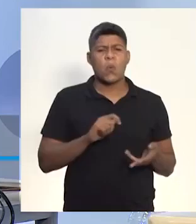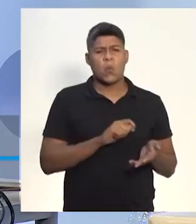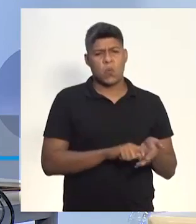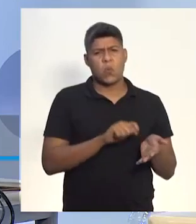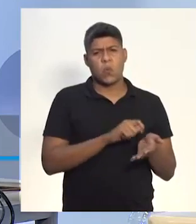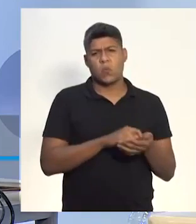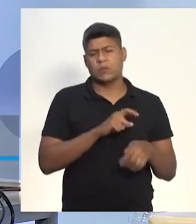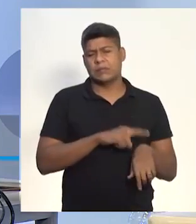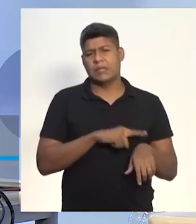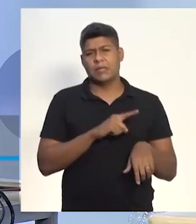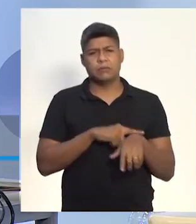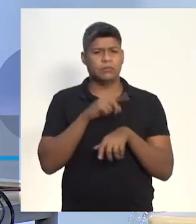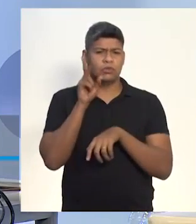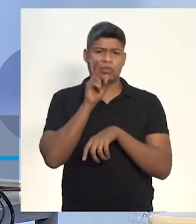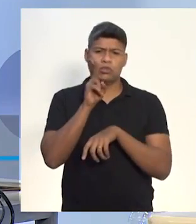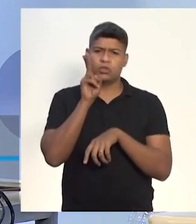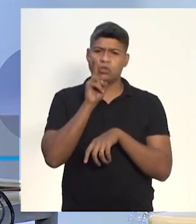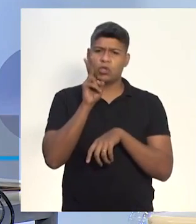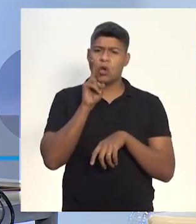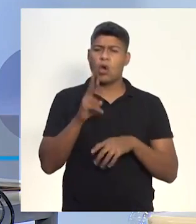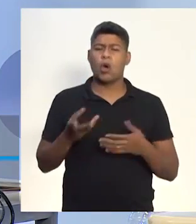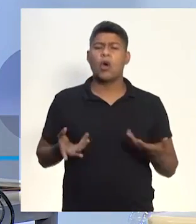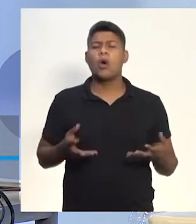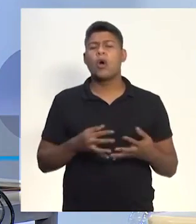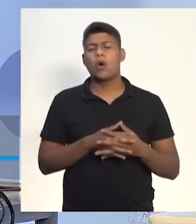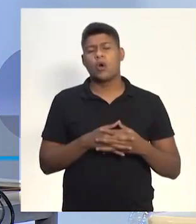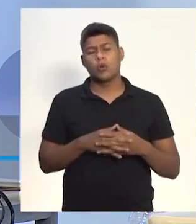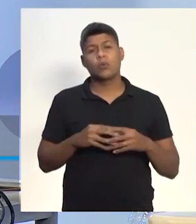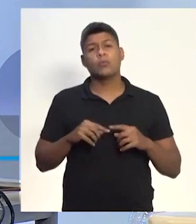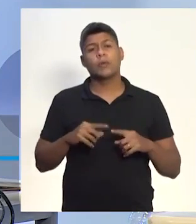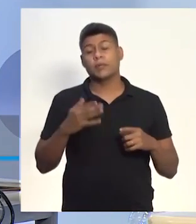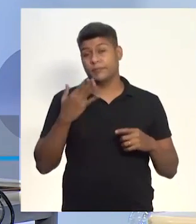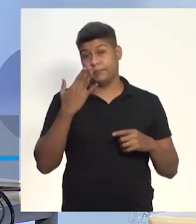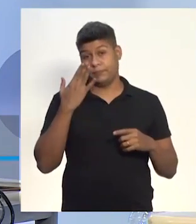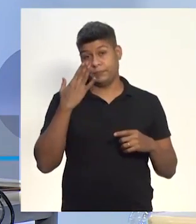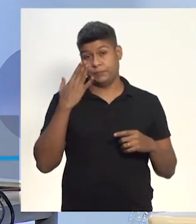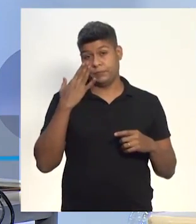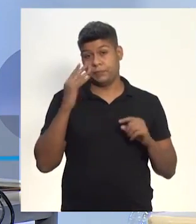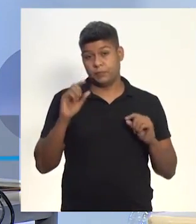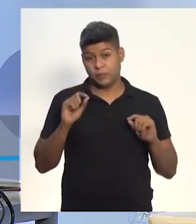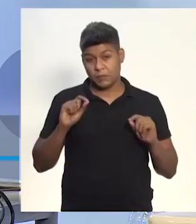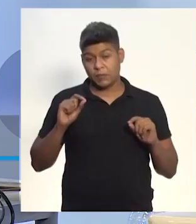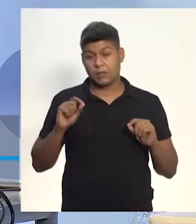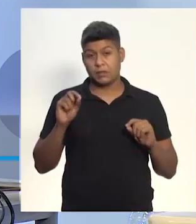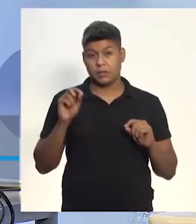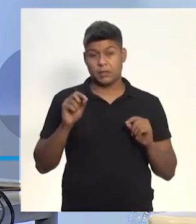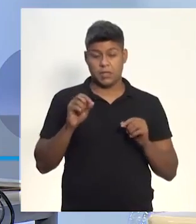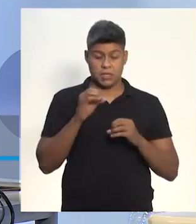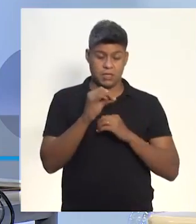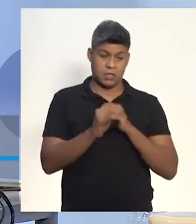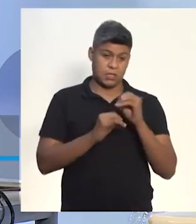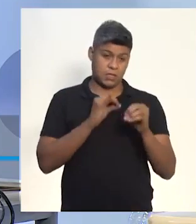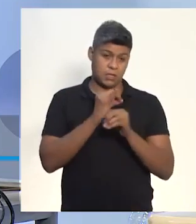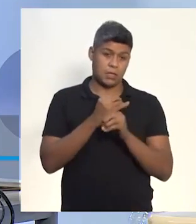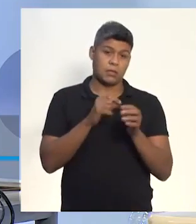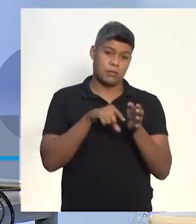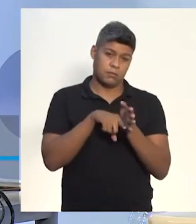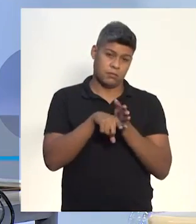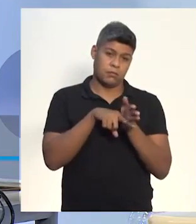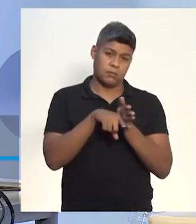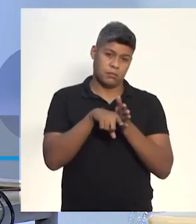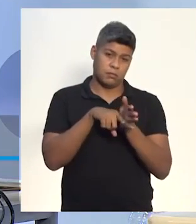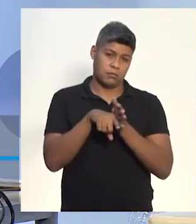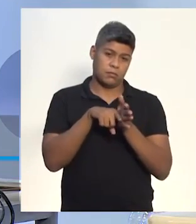àquele momento histórico em que ele está escrevendo, mas, sabe, pessoal, uma busca rápida na internet vai